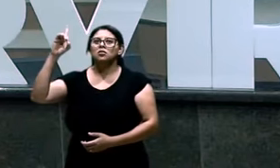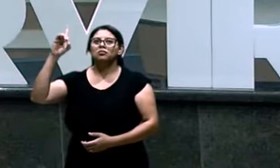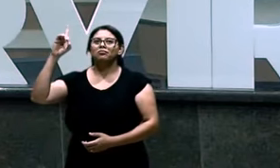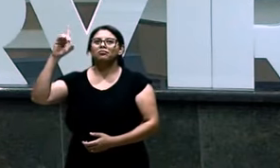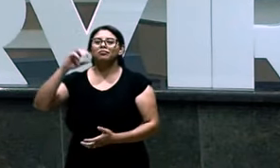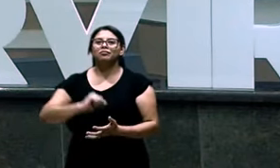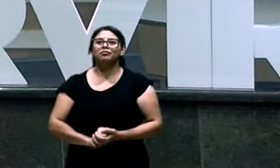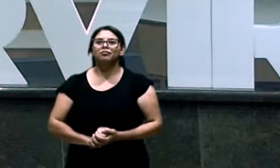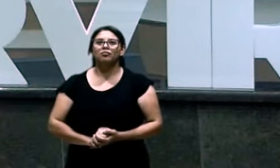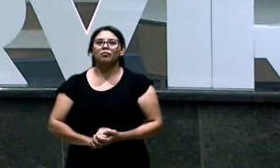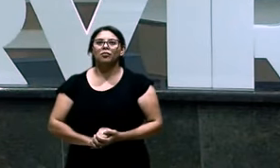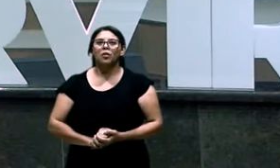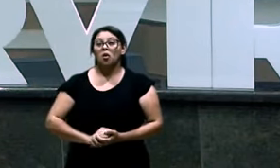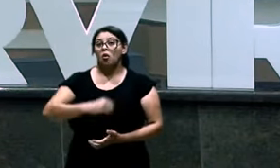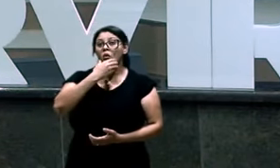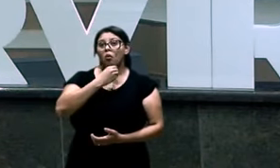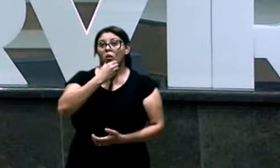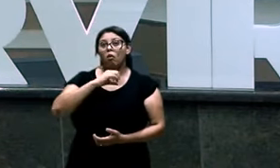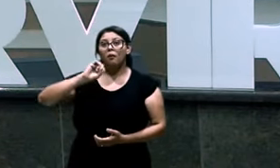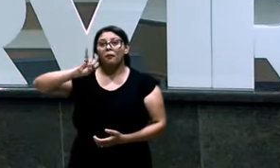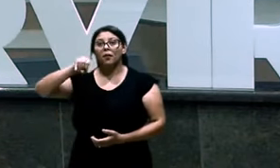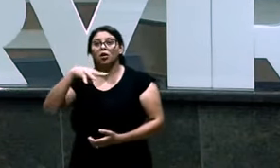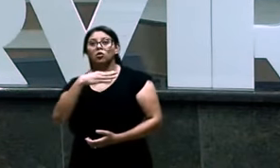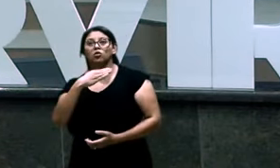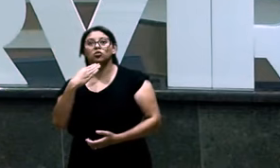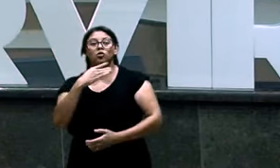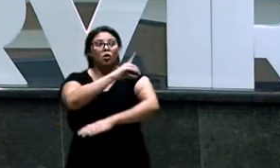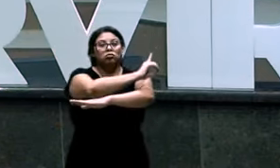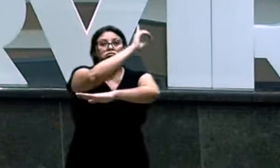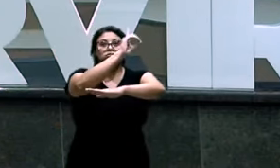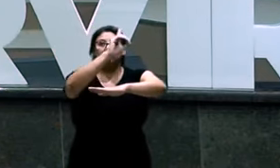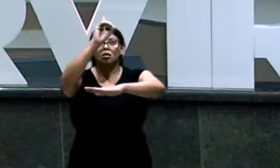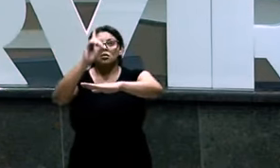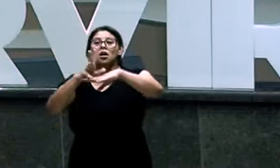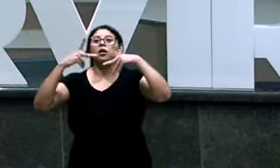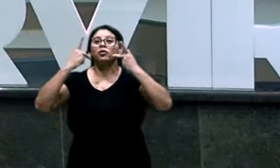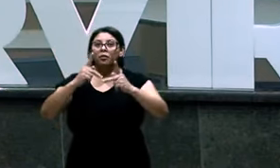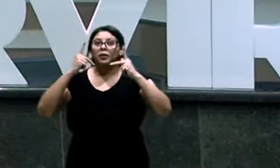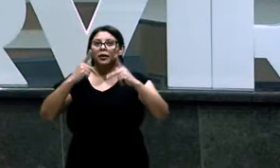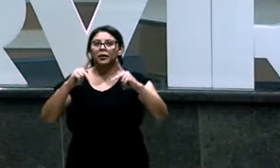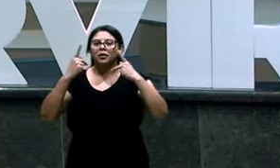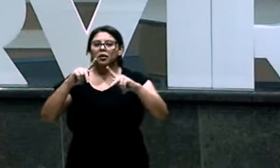da Judéia. O culto é lá. Mas se você fosse no deserto da Judéia, tem uma placa lá agora.